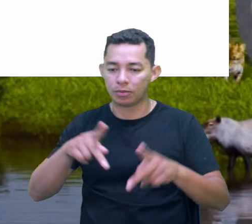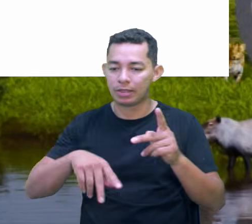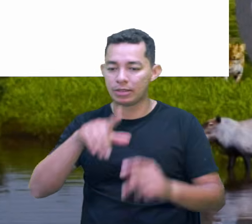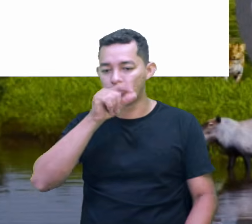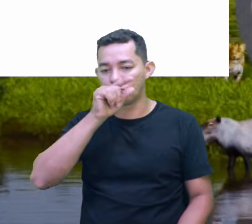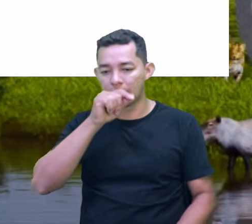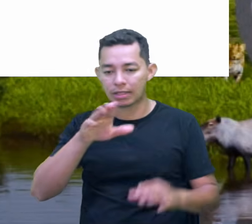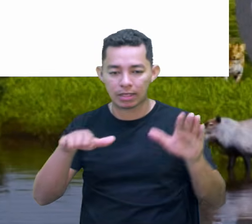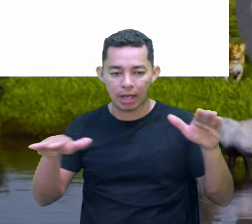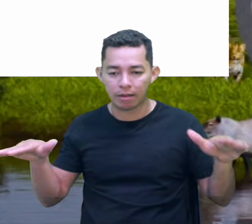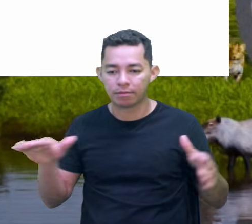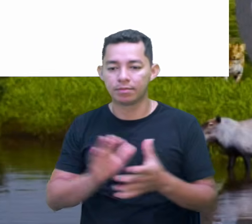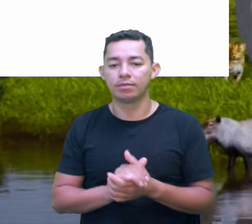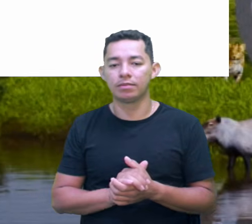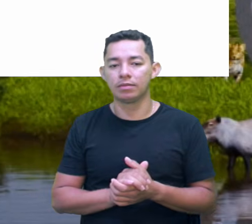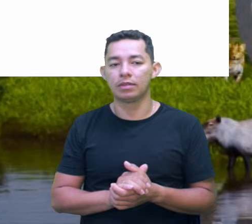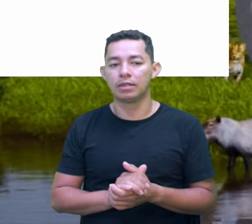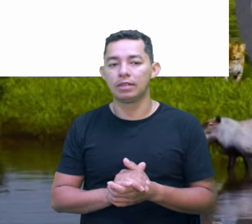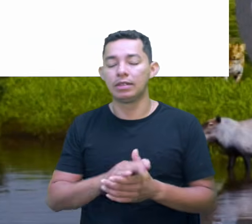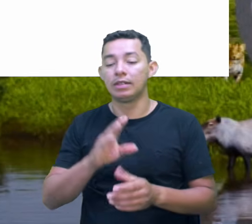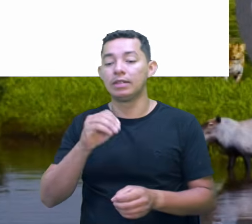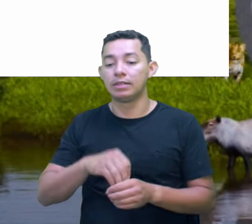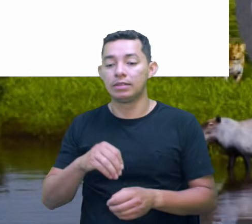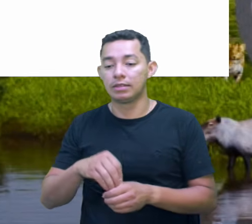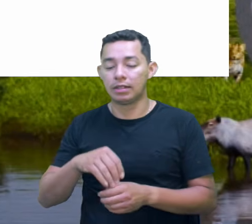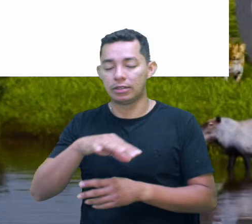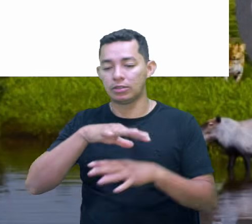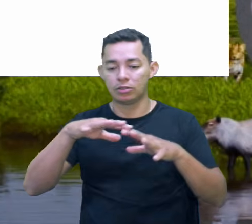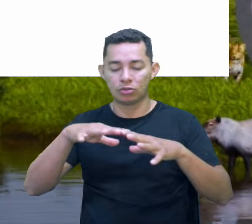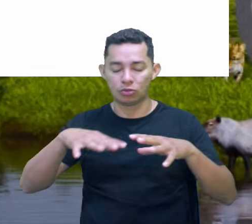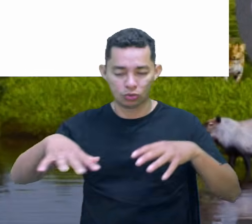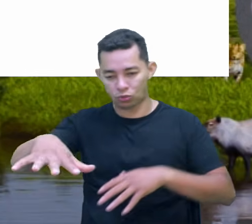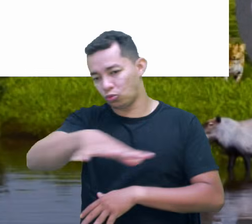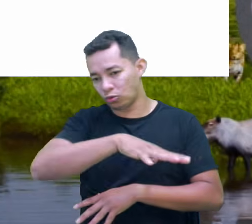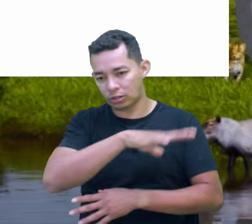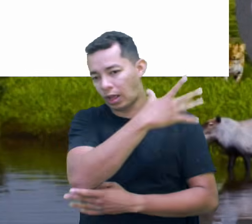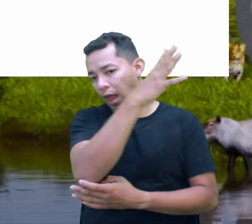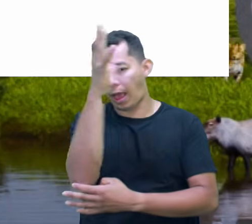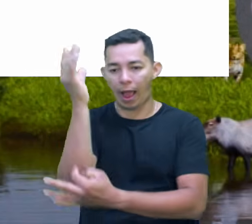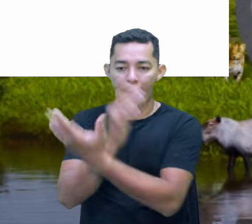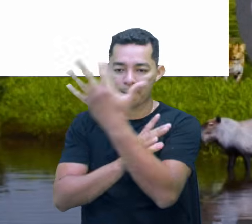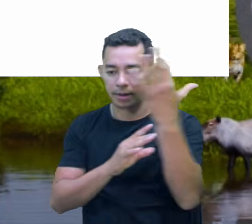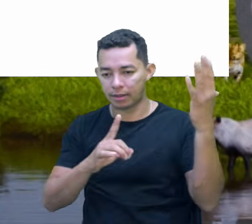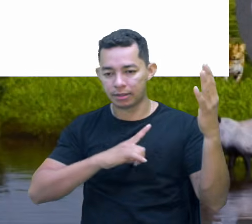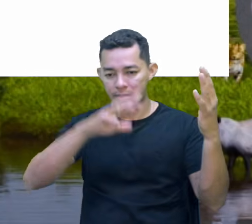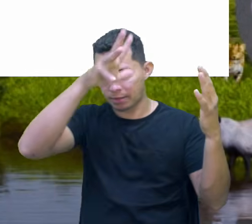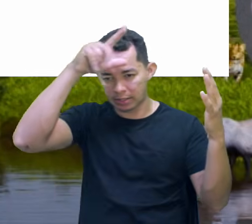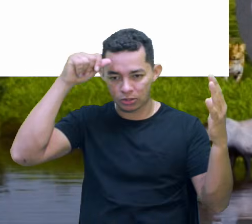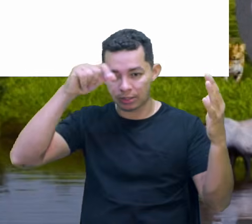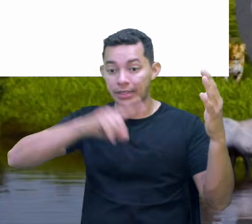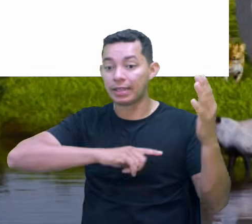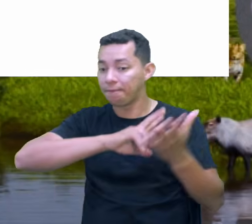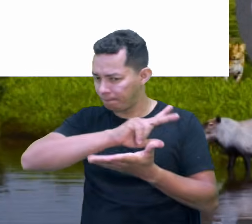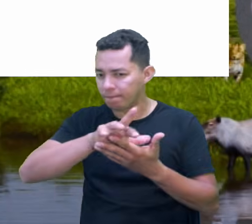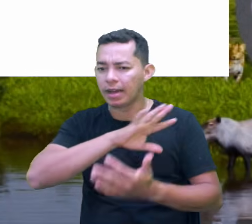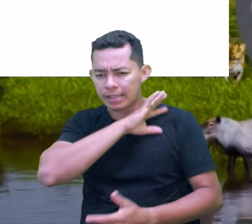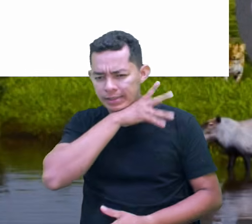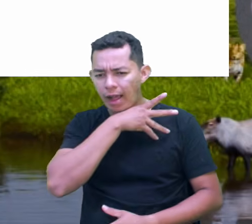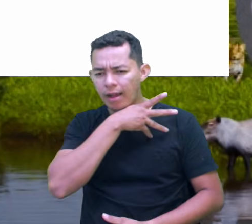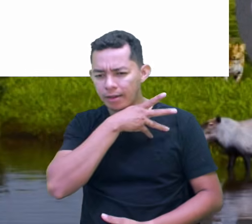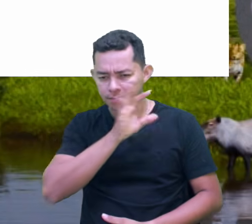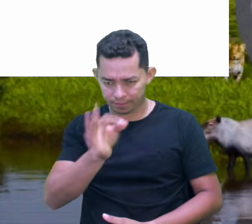né? Na Amazônia, por exemplo, que é o nosso bioma, a gente não tem vários animais vivendo na